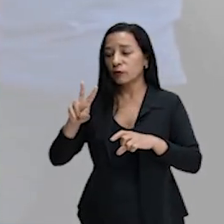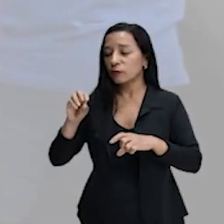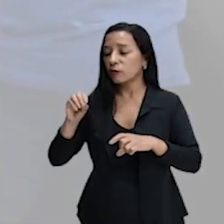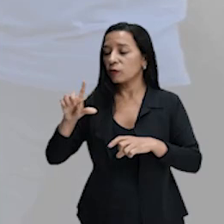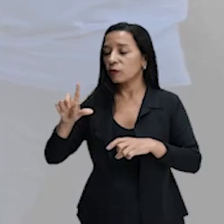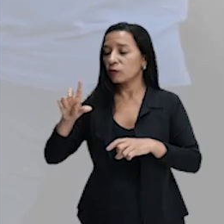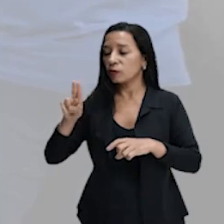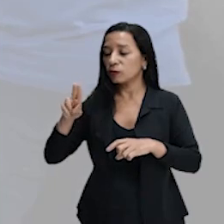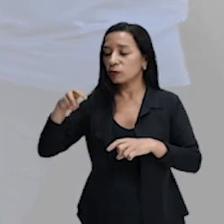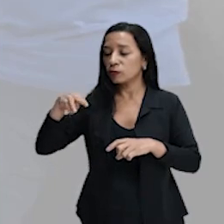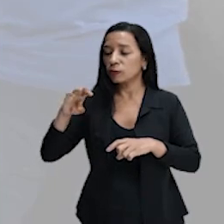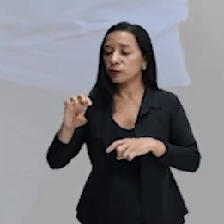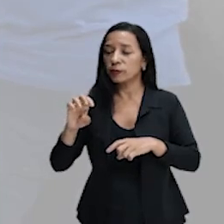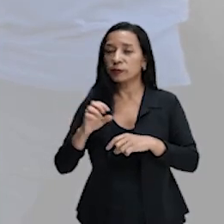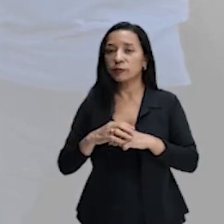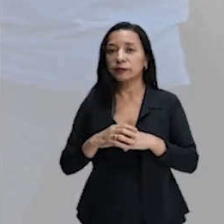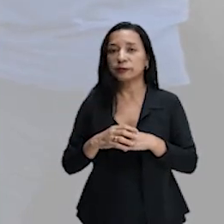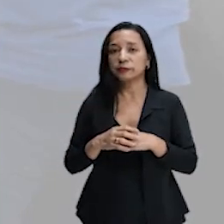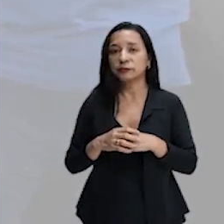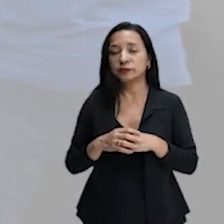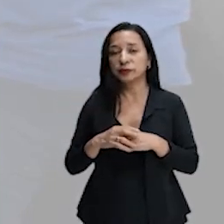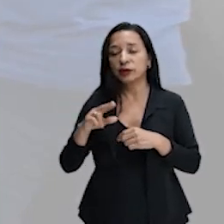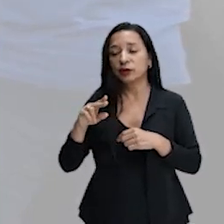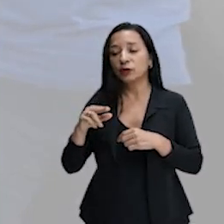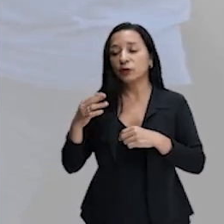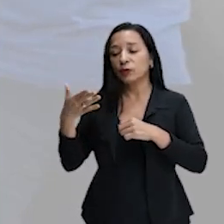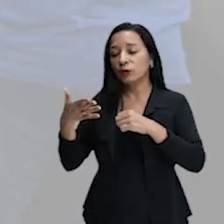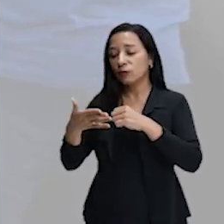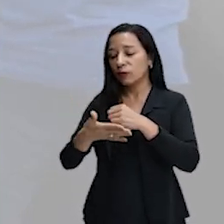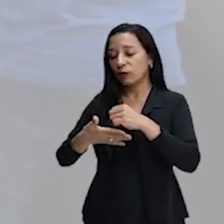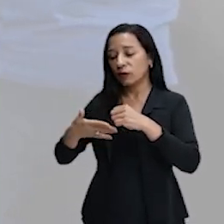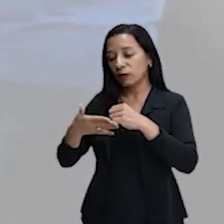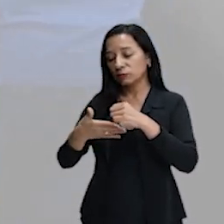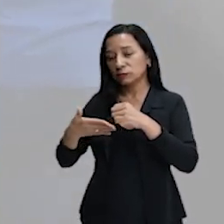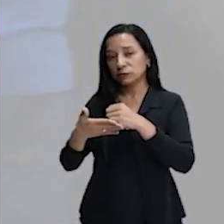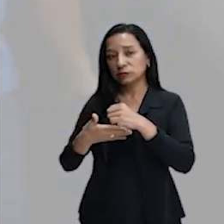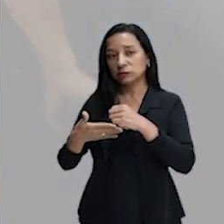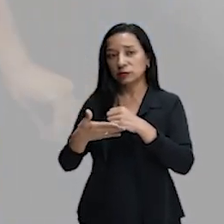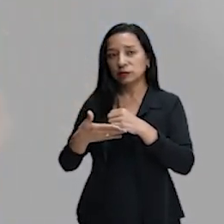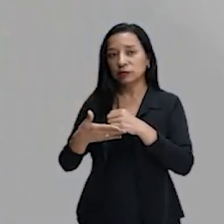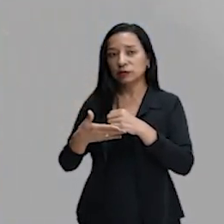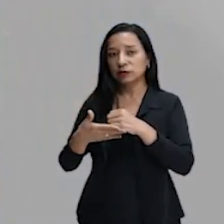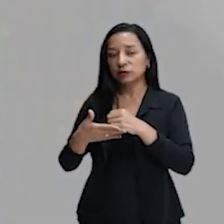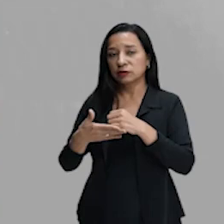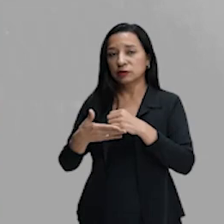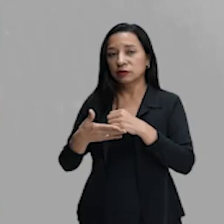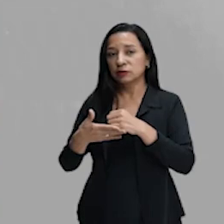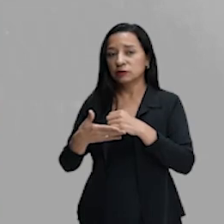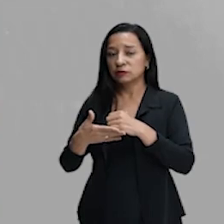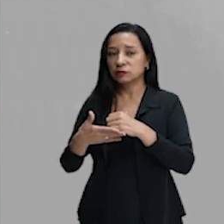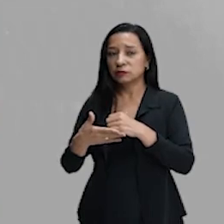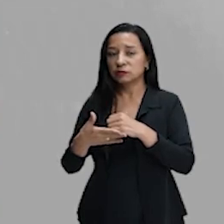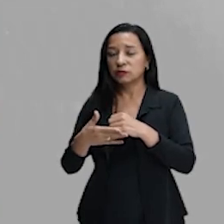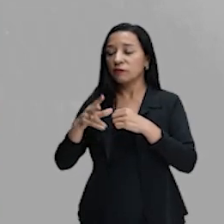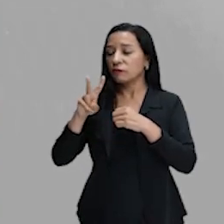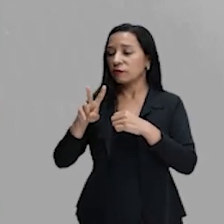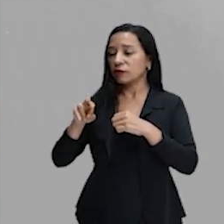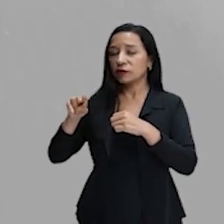Prisma é igual a área da base multiplicado pela altura